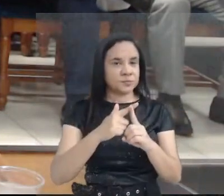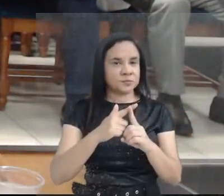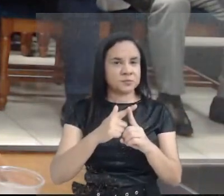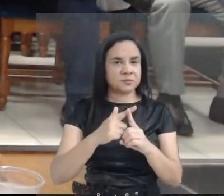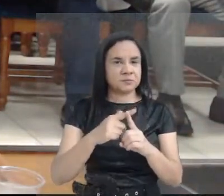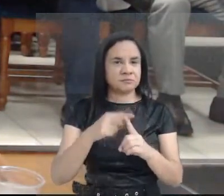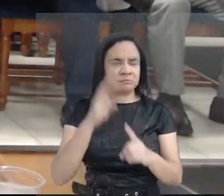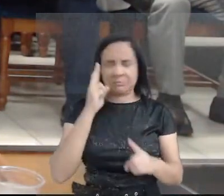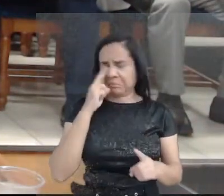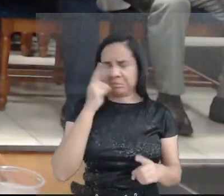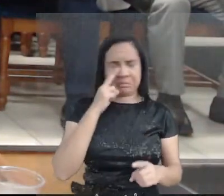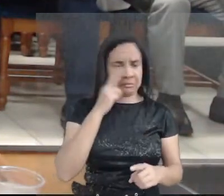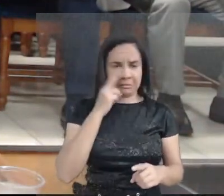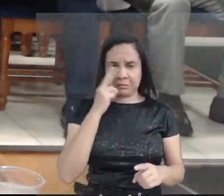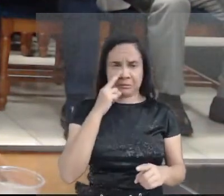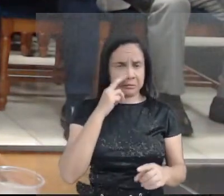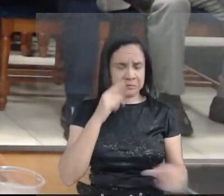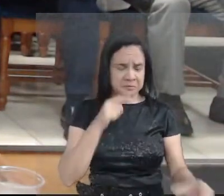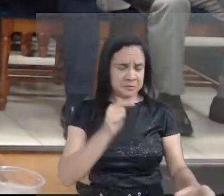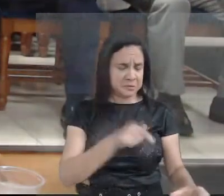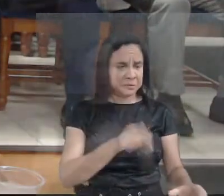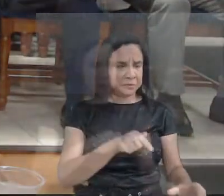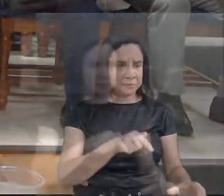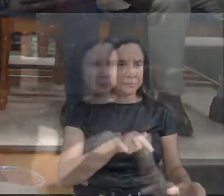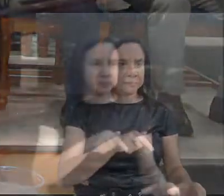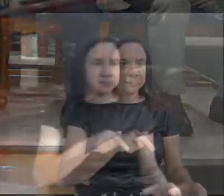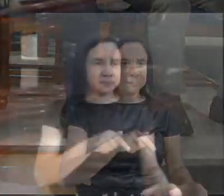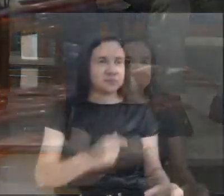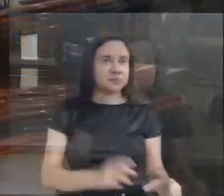E como este templo de Zorobabel